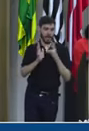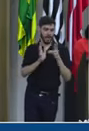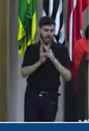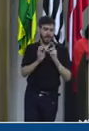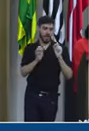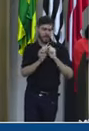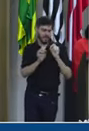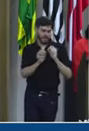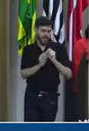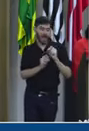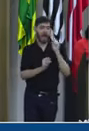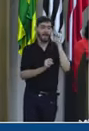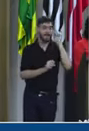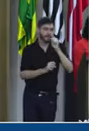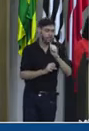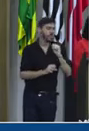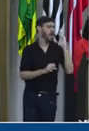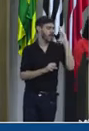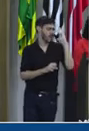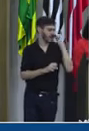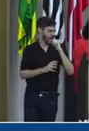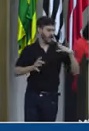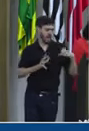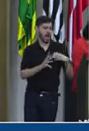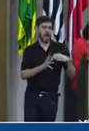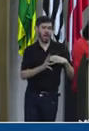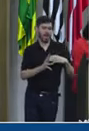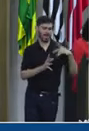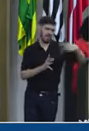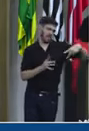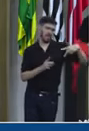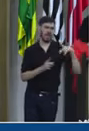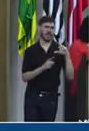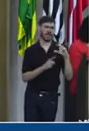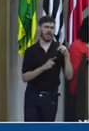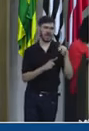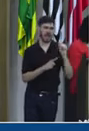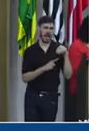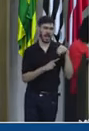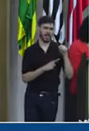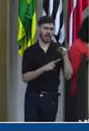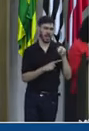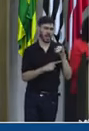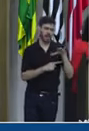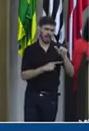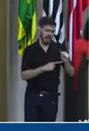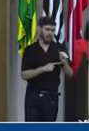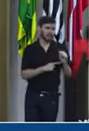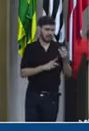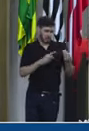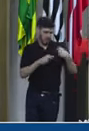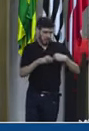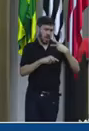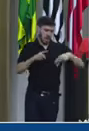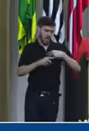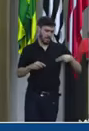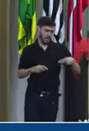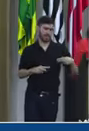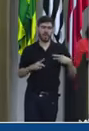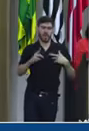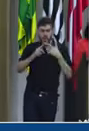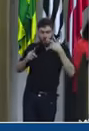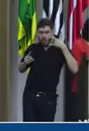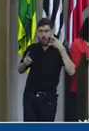por uma mulher linda da etnia Camaiurá, que me presenteou com muito carinho. E estou sem